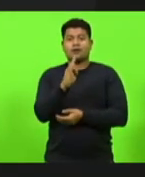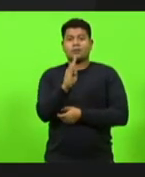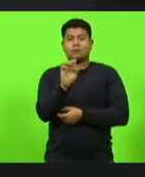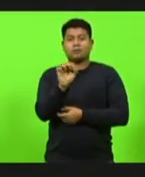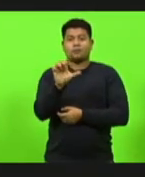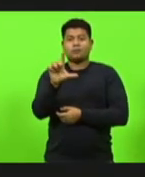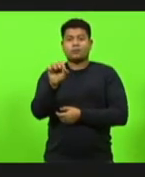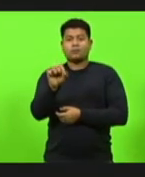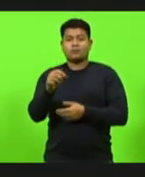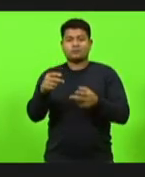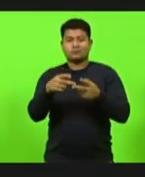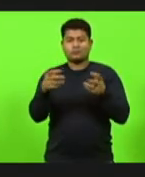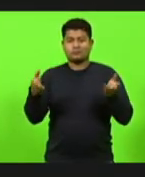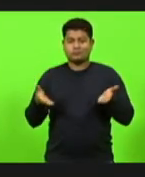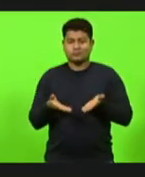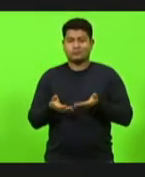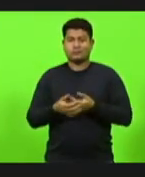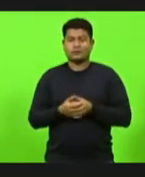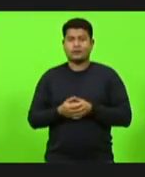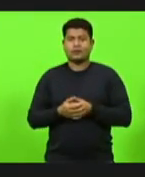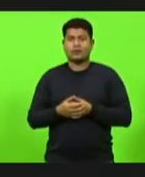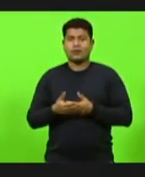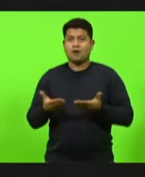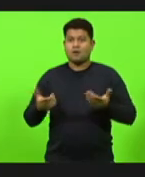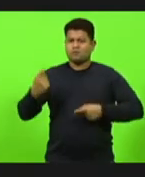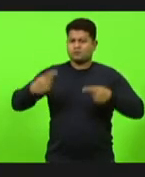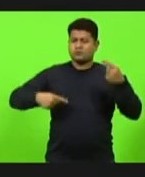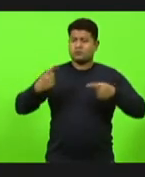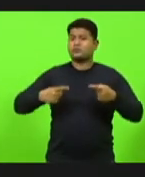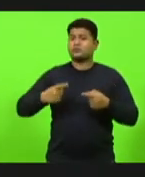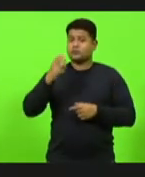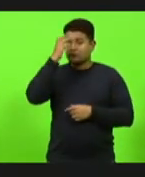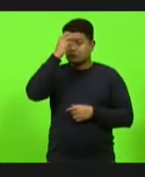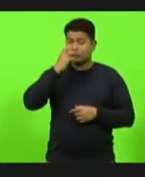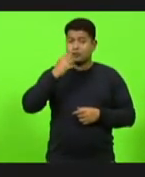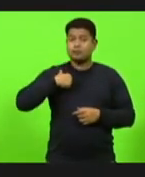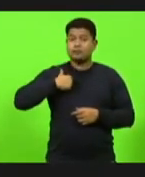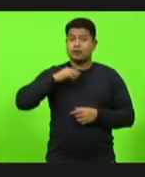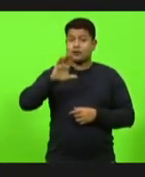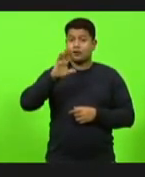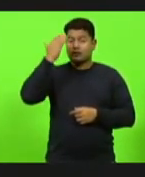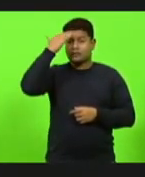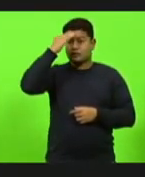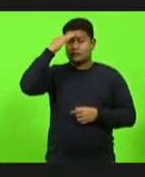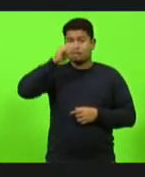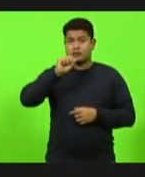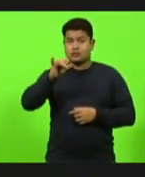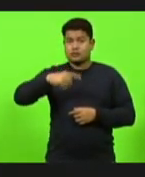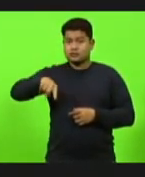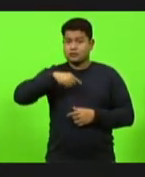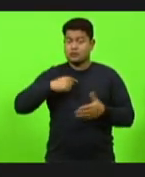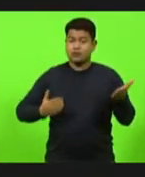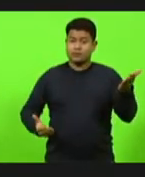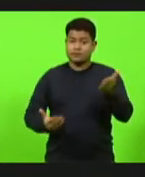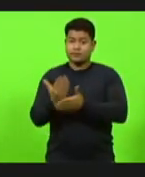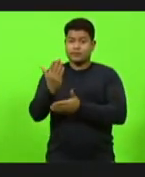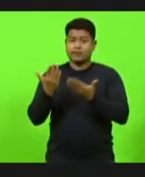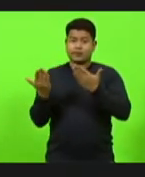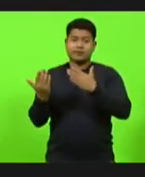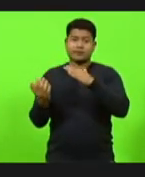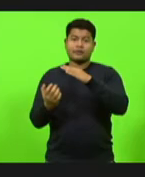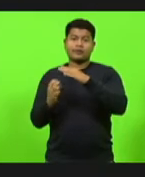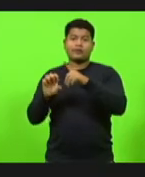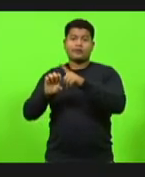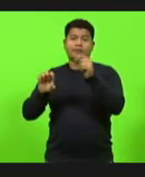Muito obrigado pelo carinho. Bom, um debate acirrado, né? Um debate sério, mas eu entendi aqui que se nós não aprovarmos como está, o empreendedor vai ficar sem